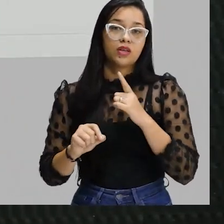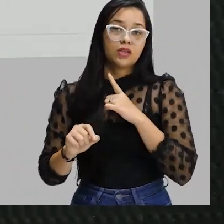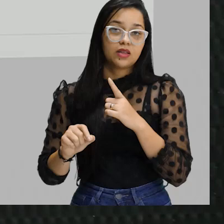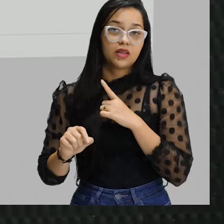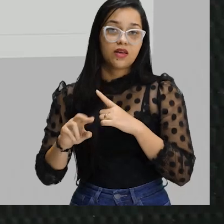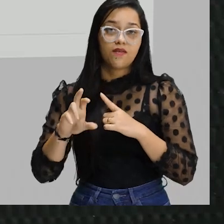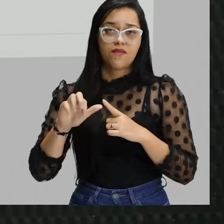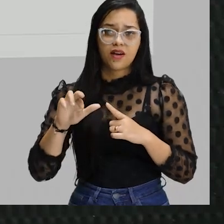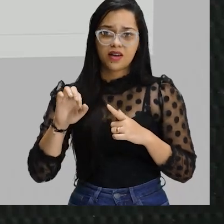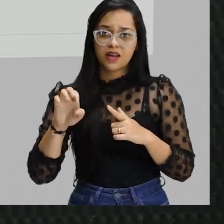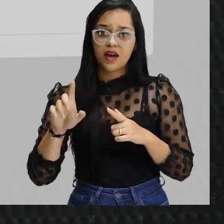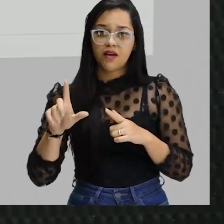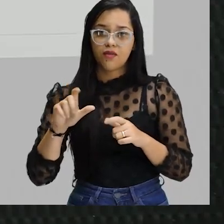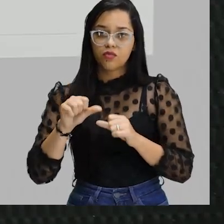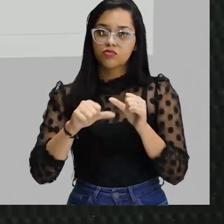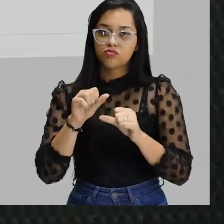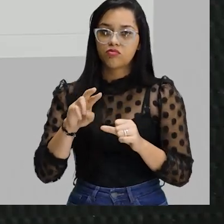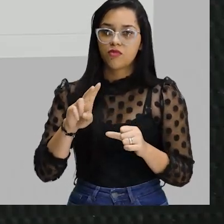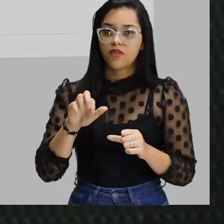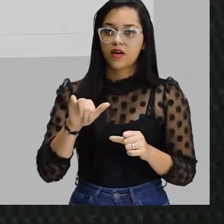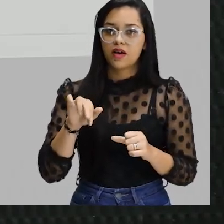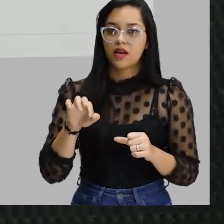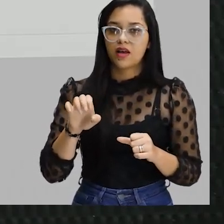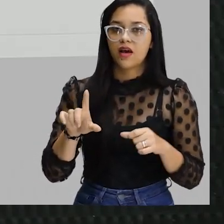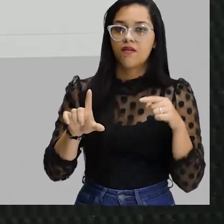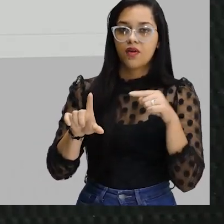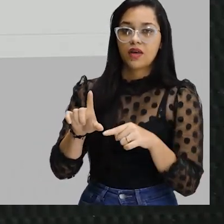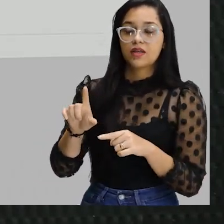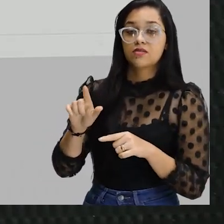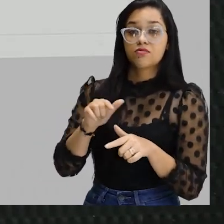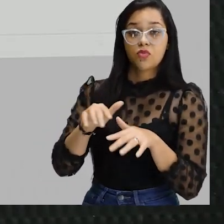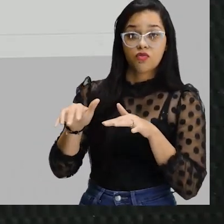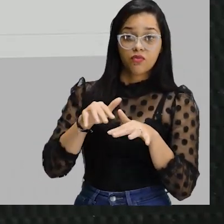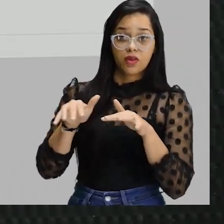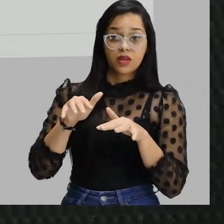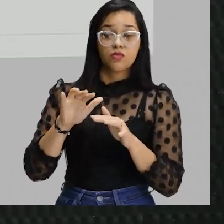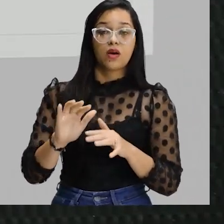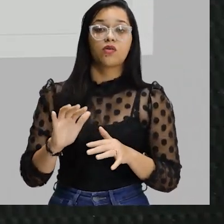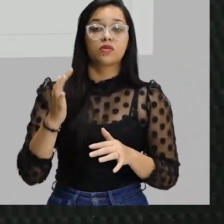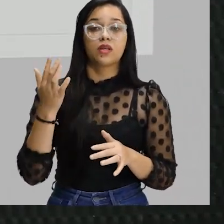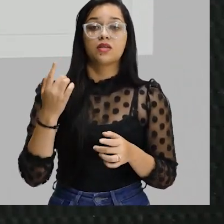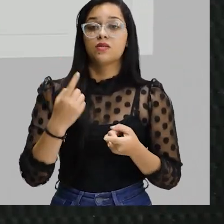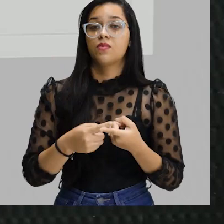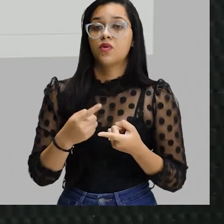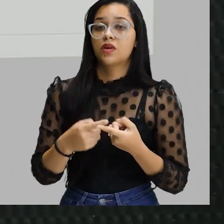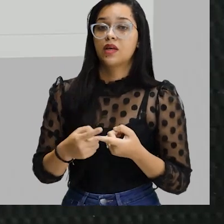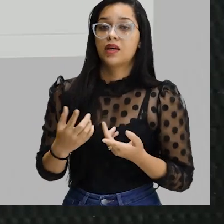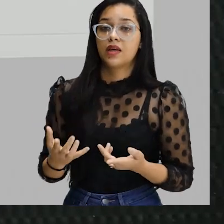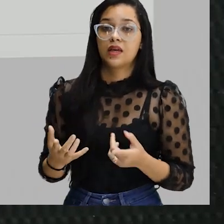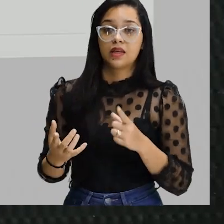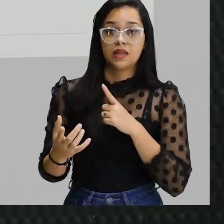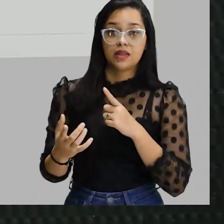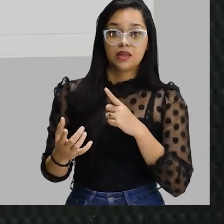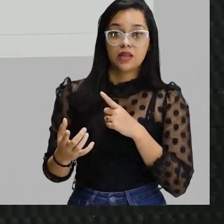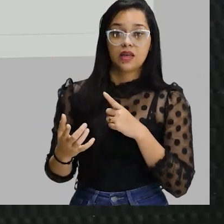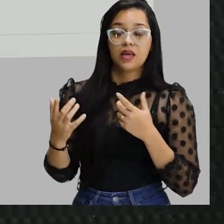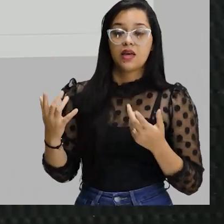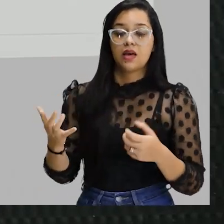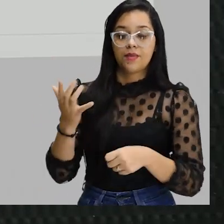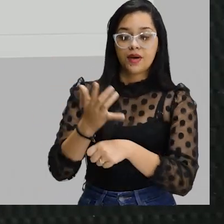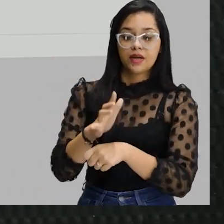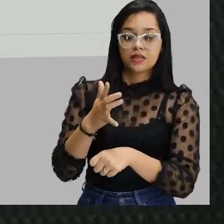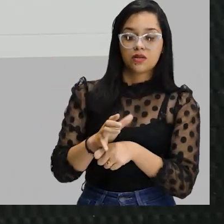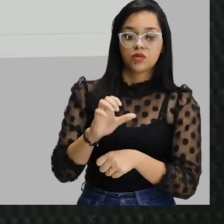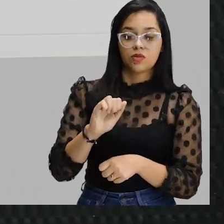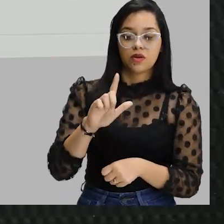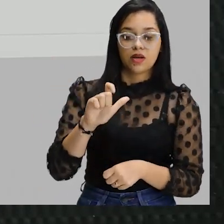uniformemente variáveis, certo? Esses movimentos uniformemente variáveis acontecem porque existe a ação de